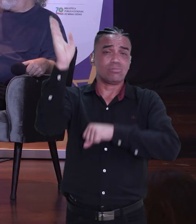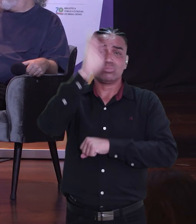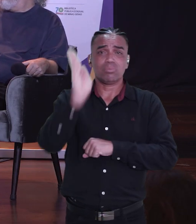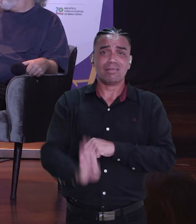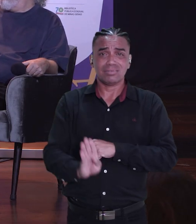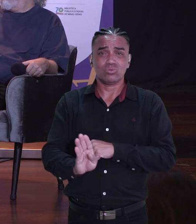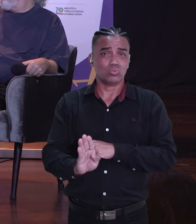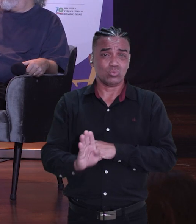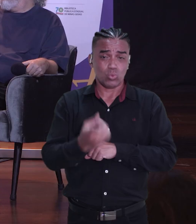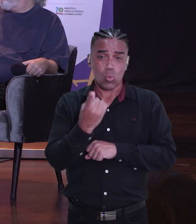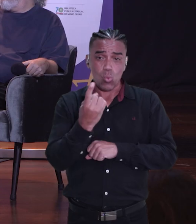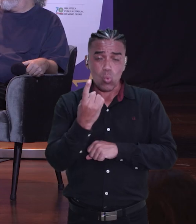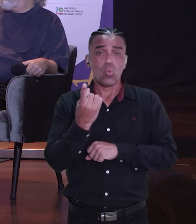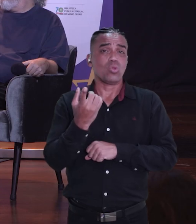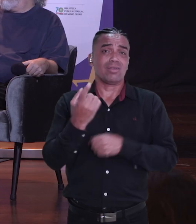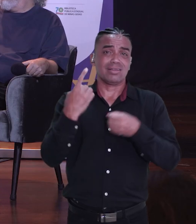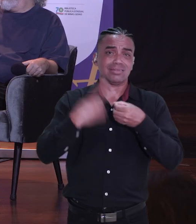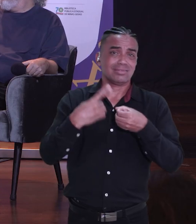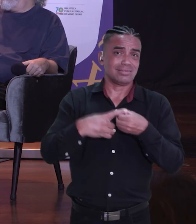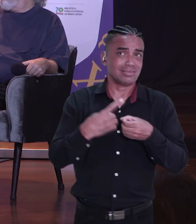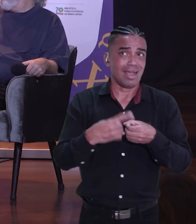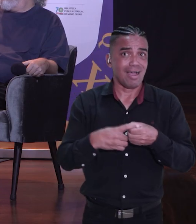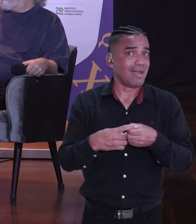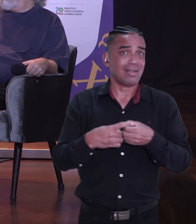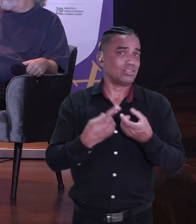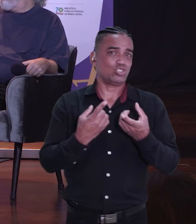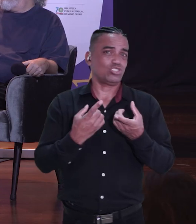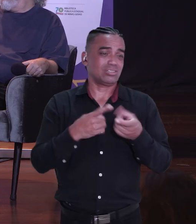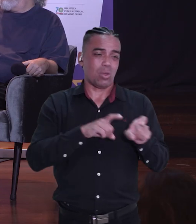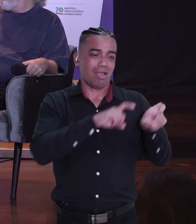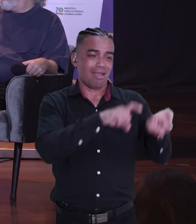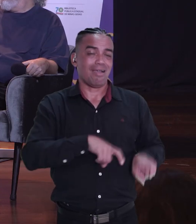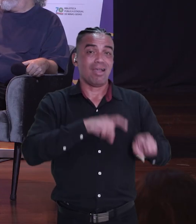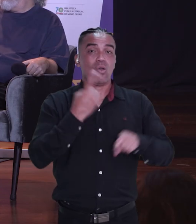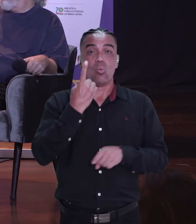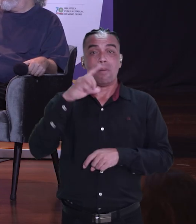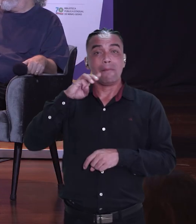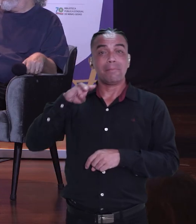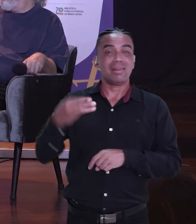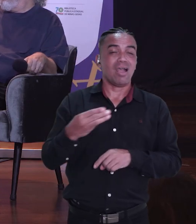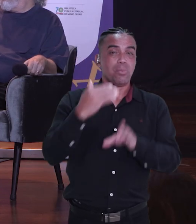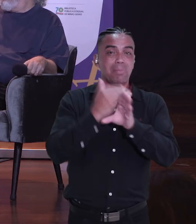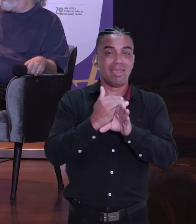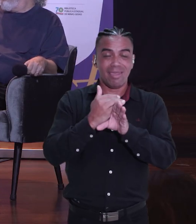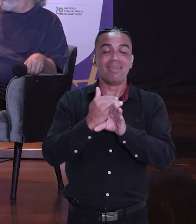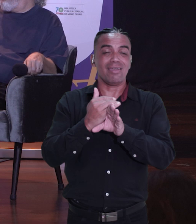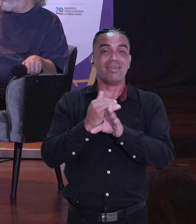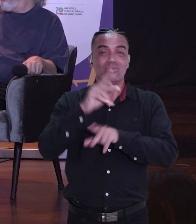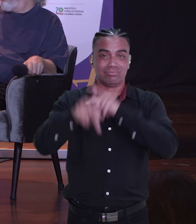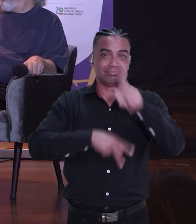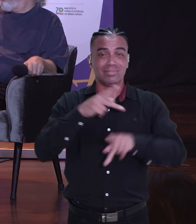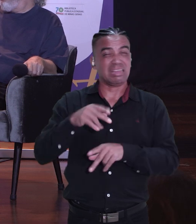federal, a única cidade com única metrópole do Brasil, né? São Paulo era uma roça naquela época, o Rio tinha 1,5 milhão de habitantes, São Paulo